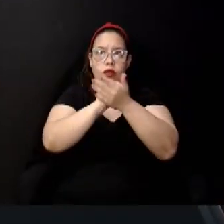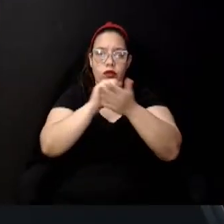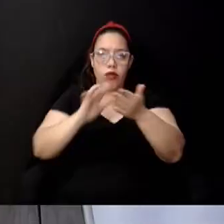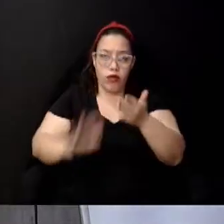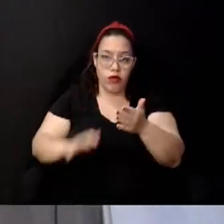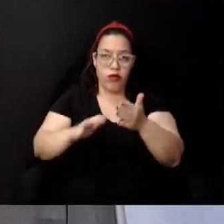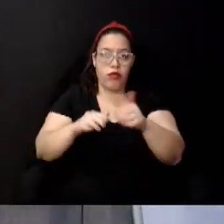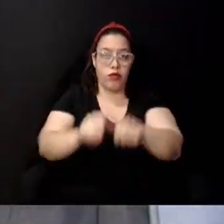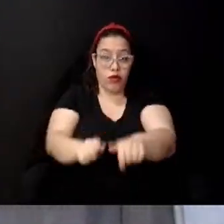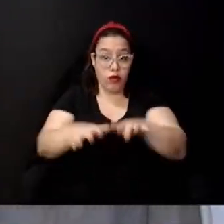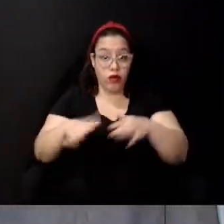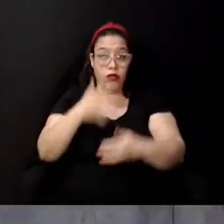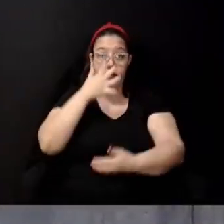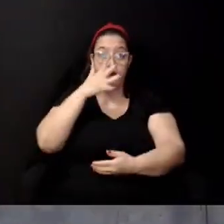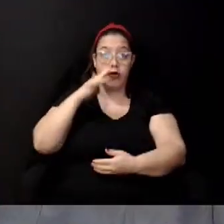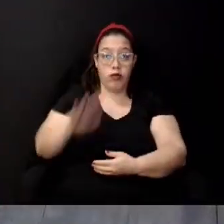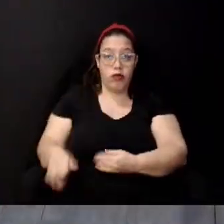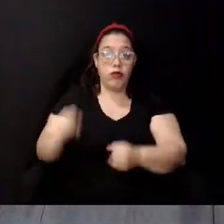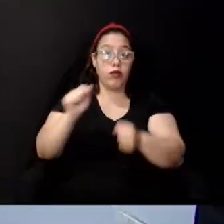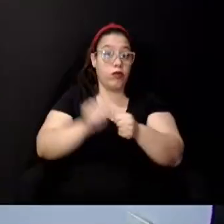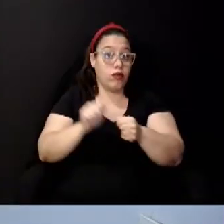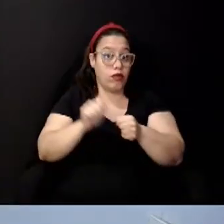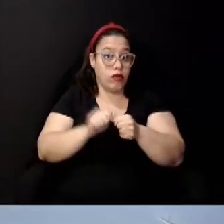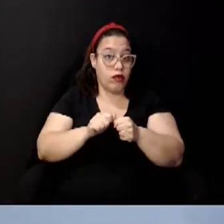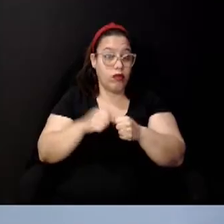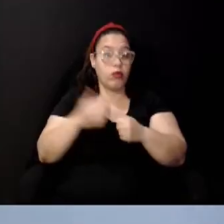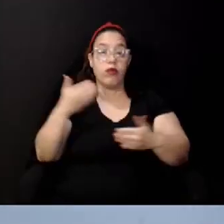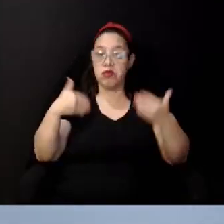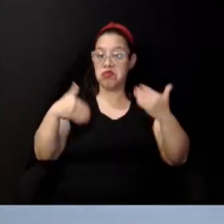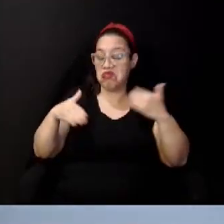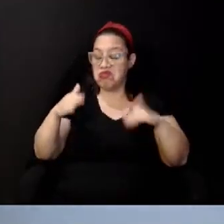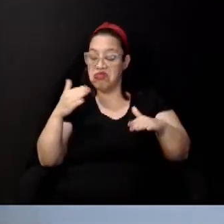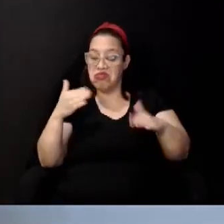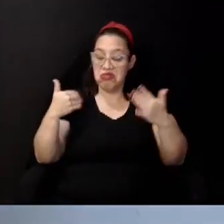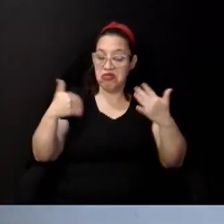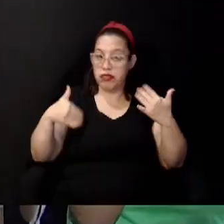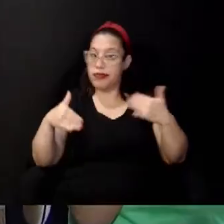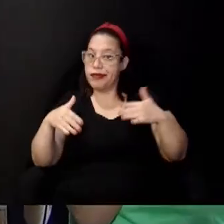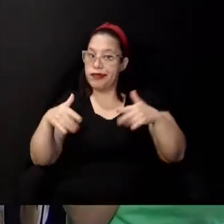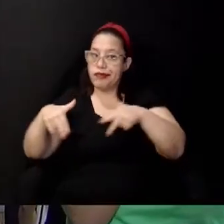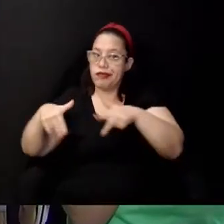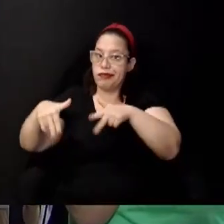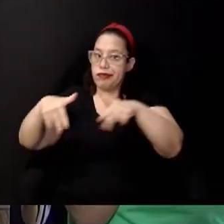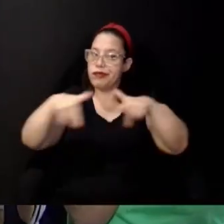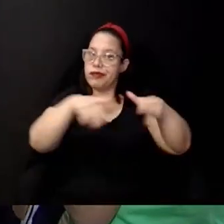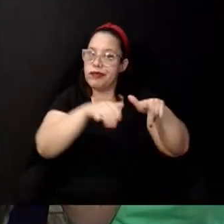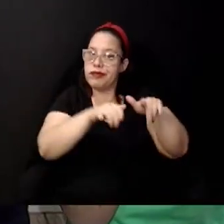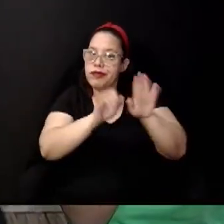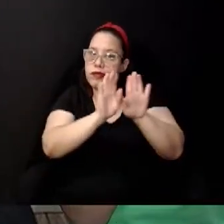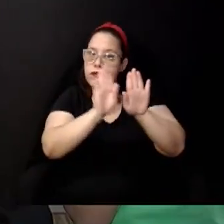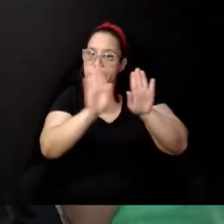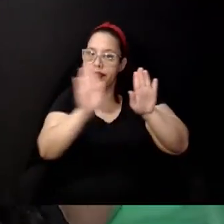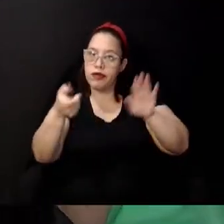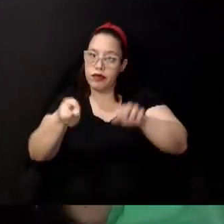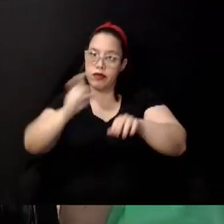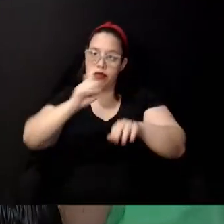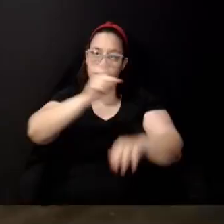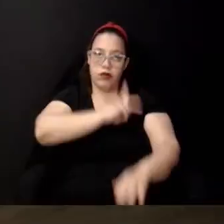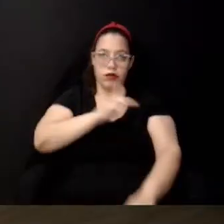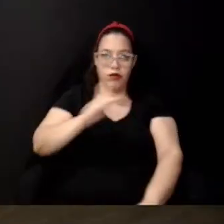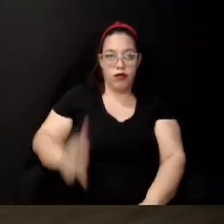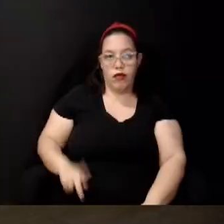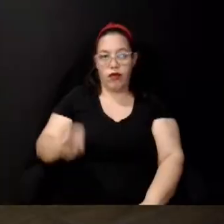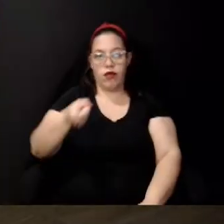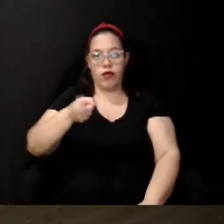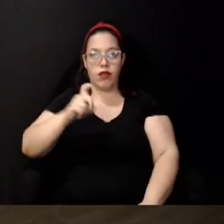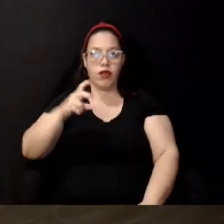as crianças fizeram um tour pela casa, passando pela galeria de ex-presidentes e ex-vereadoras